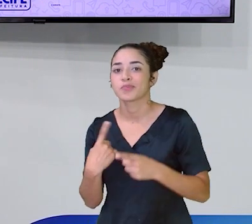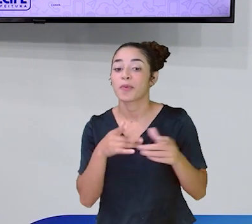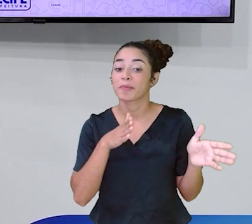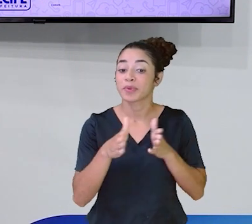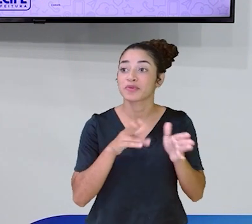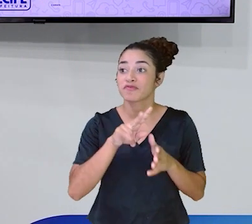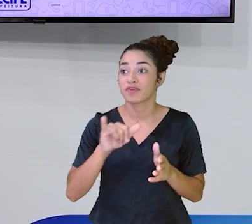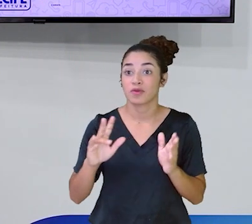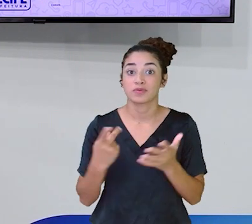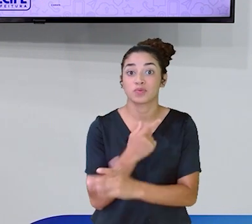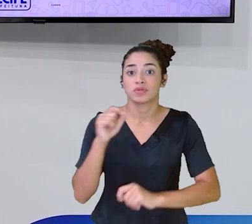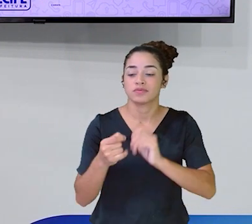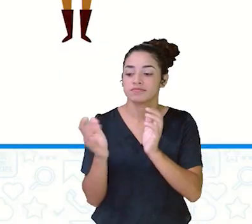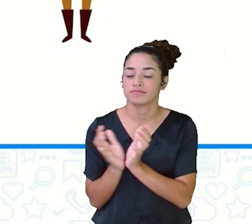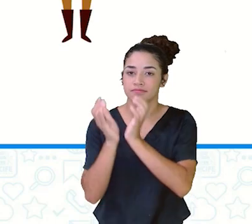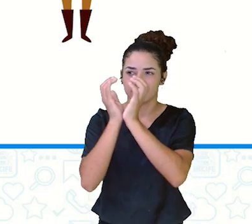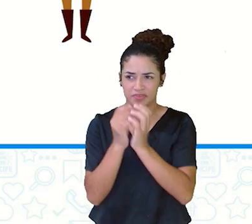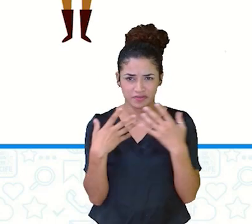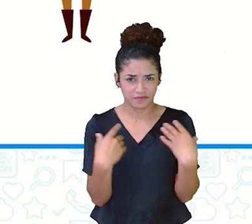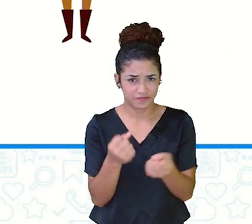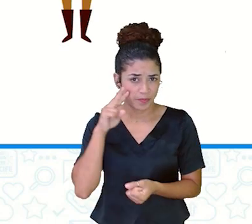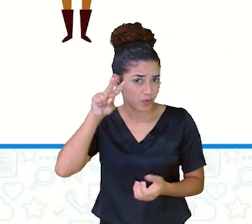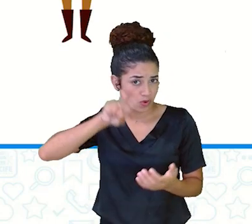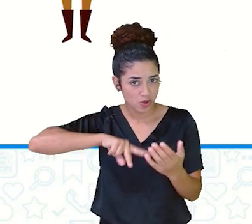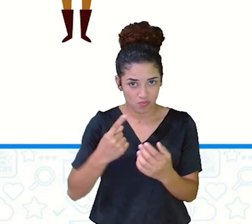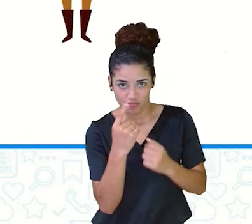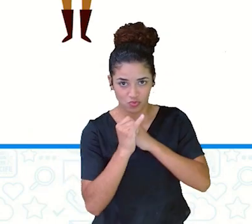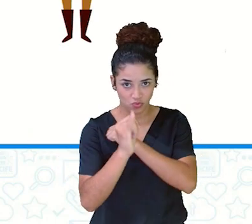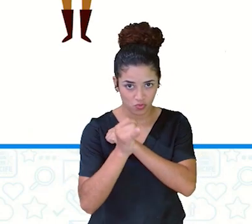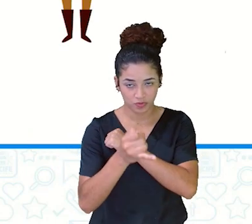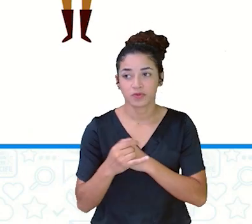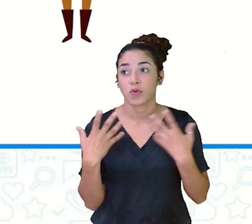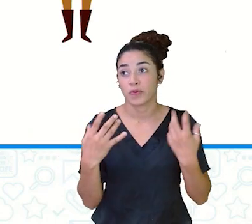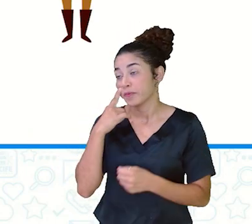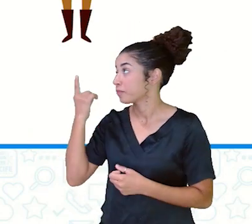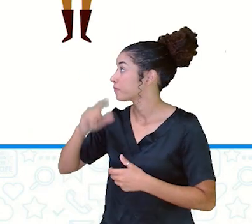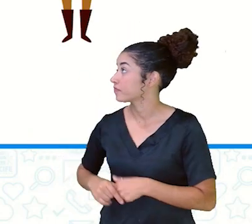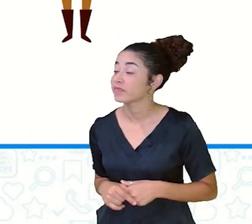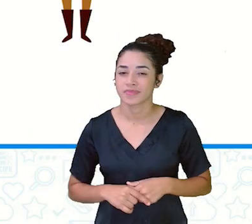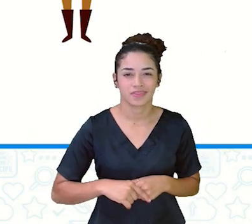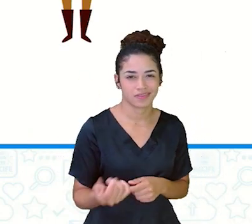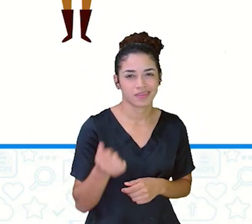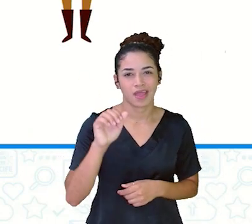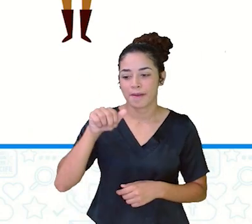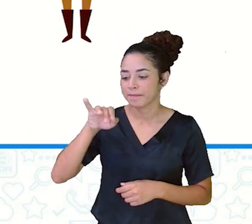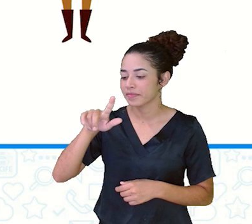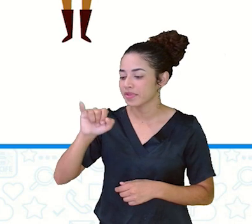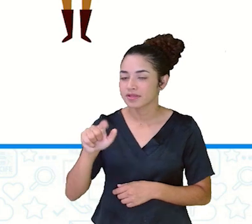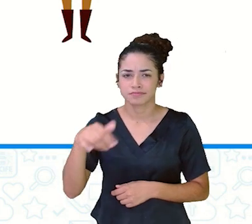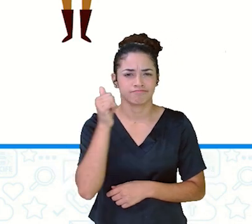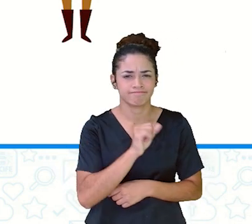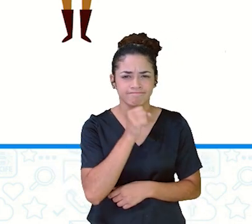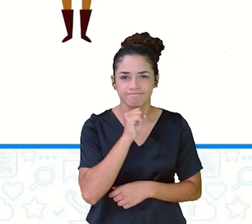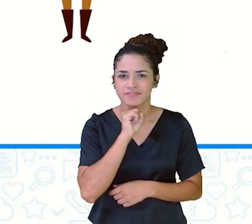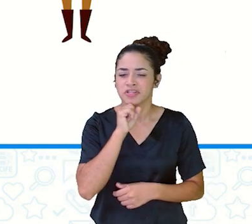Mundo. Vamos ler uma crônica? A aposta. Amélia era uma velhinha ativa e